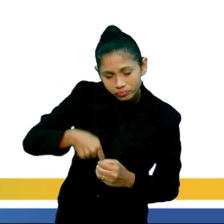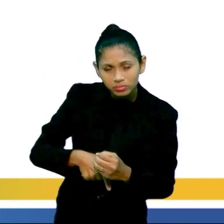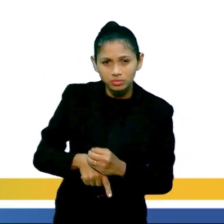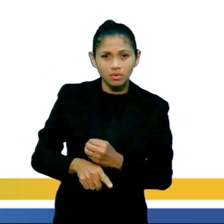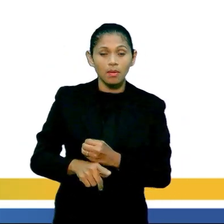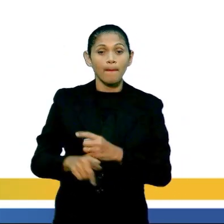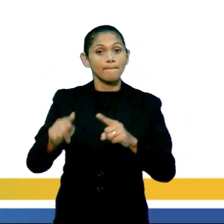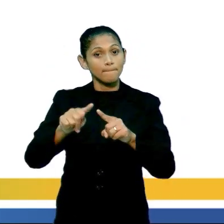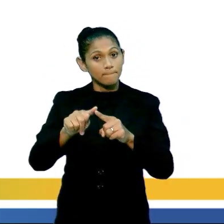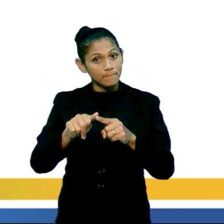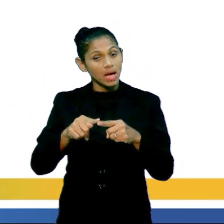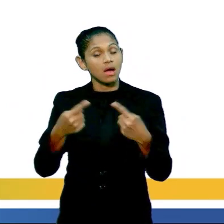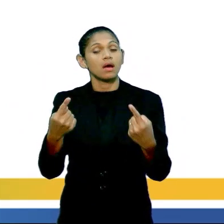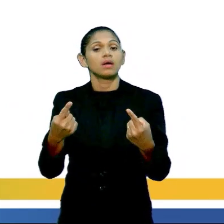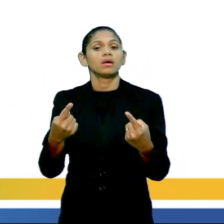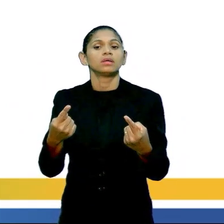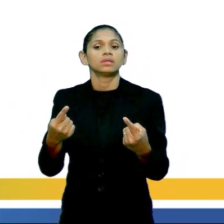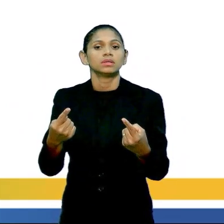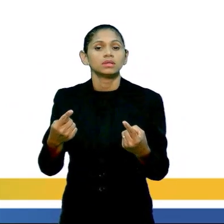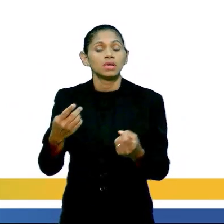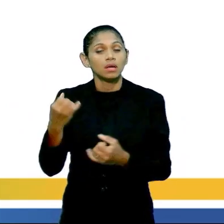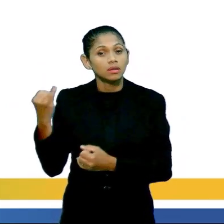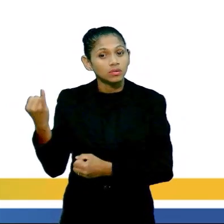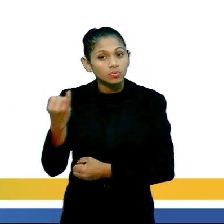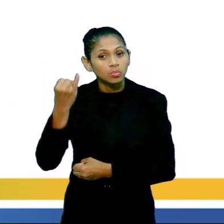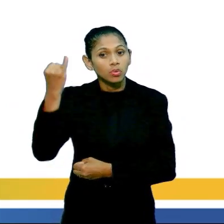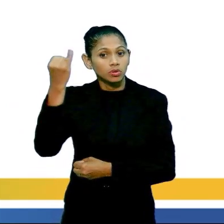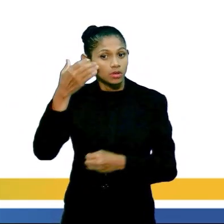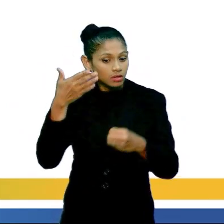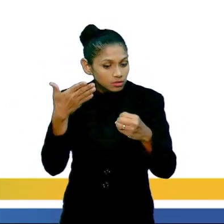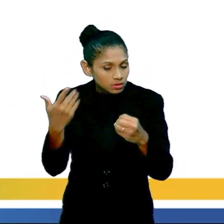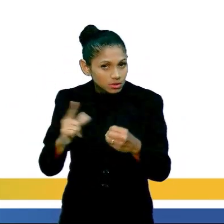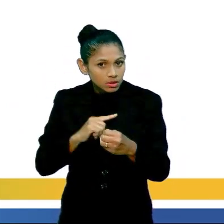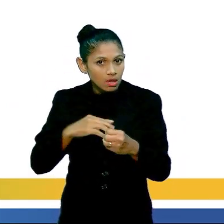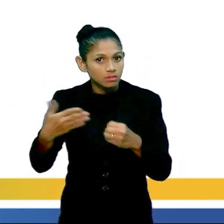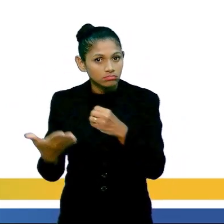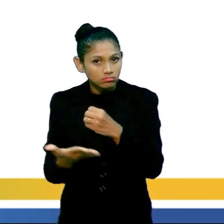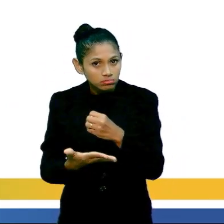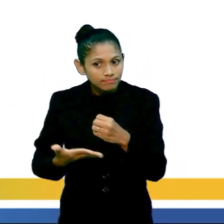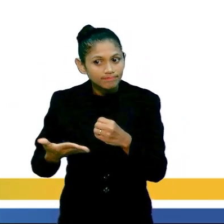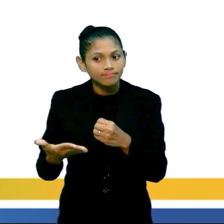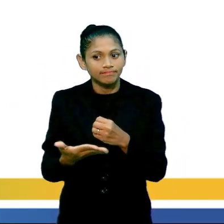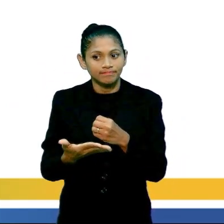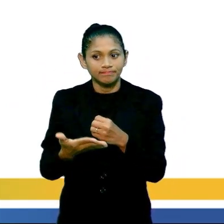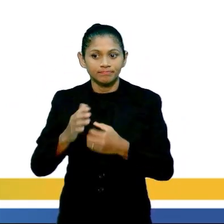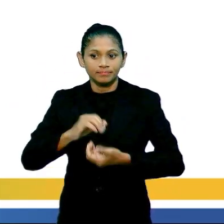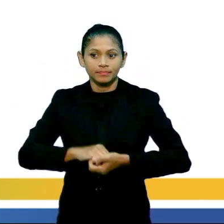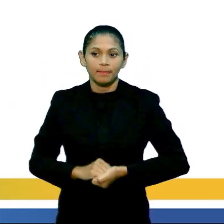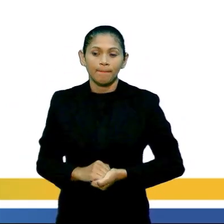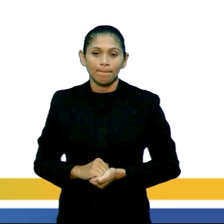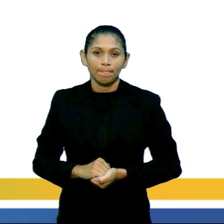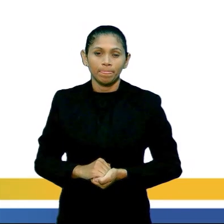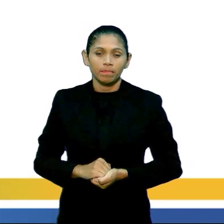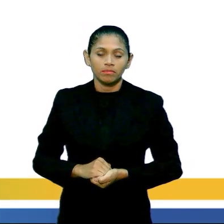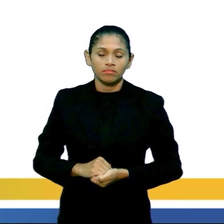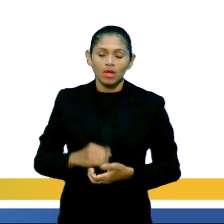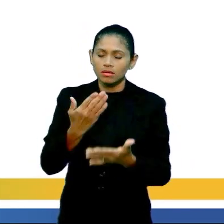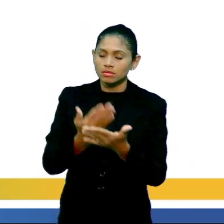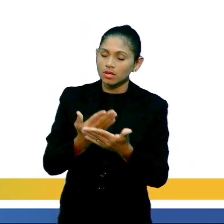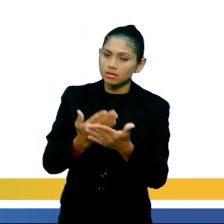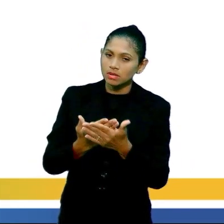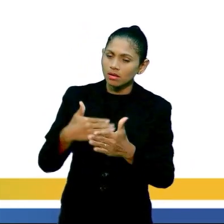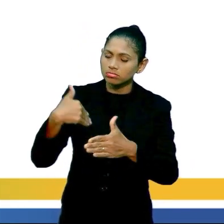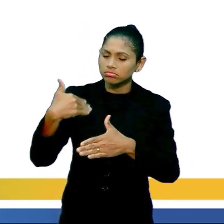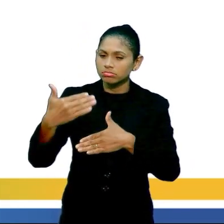né, muito assim, uma por uma, mas conforme as aulas vão acontecendo, né, a gente